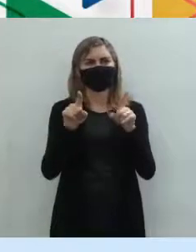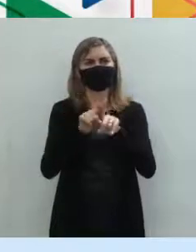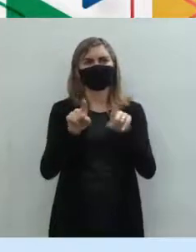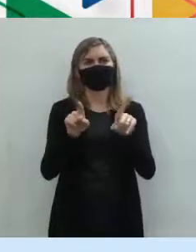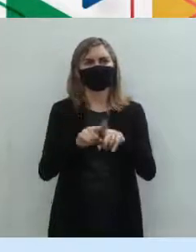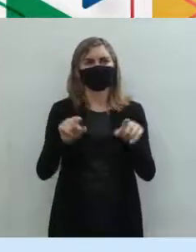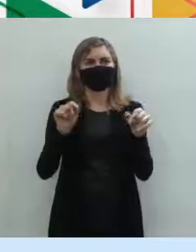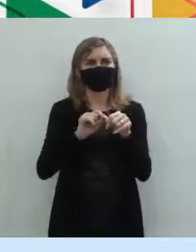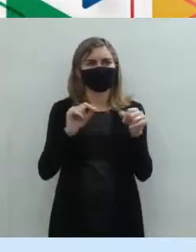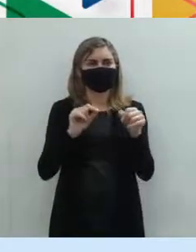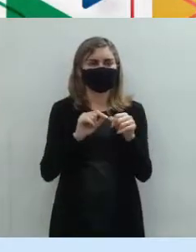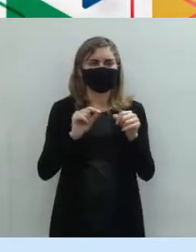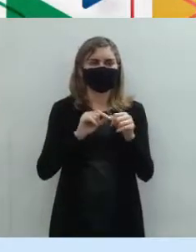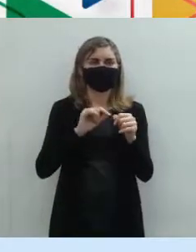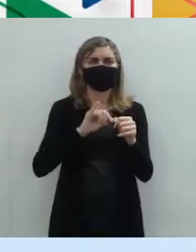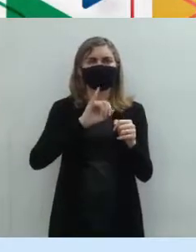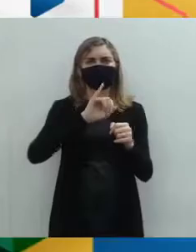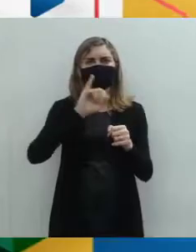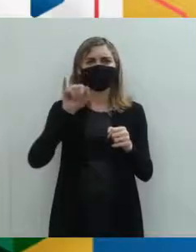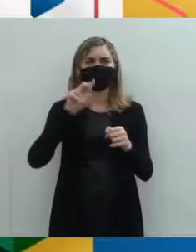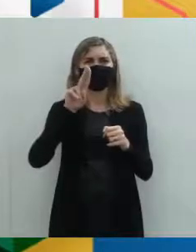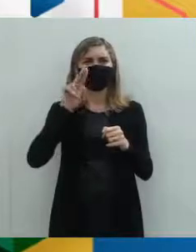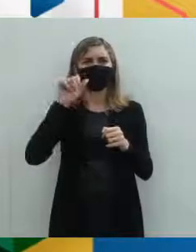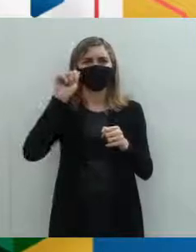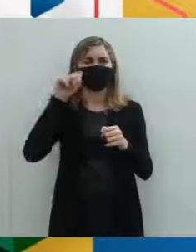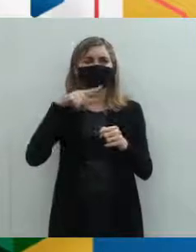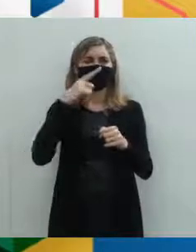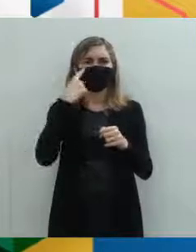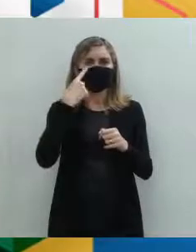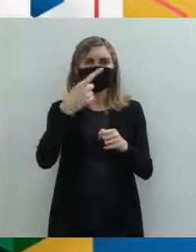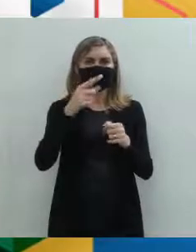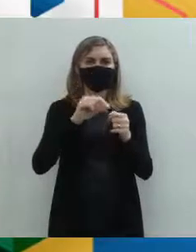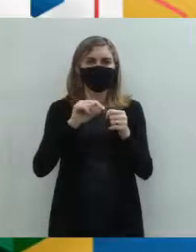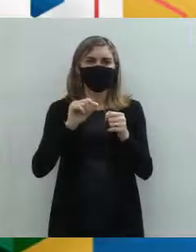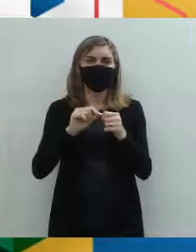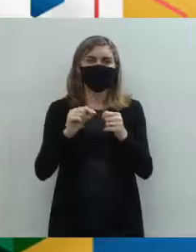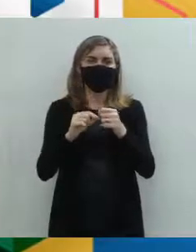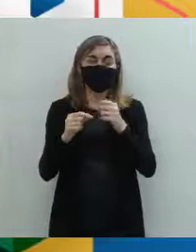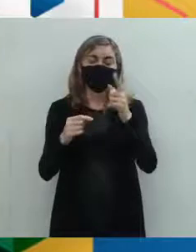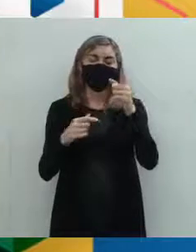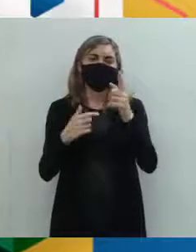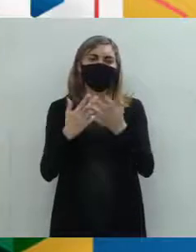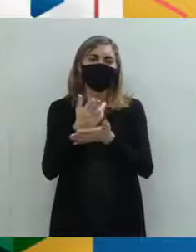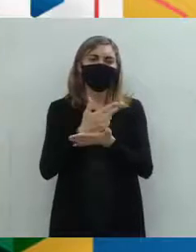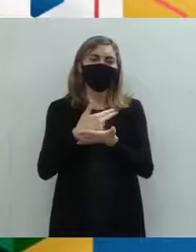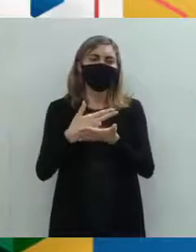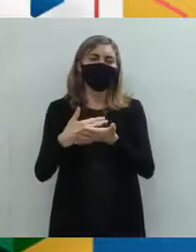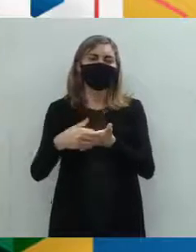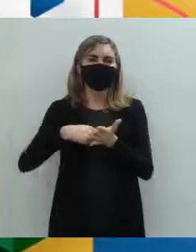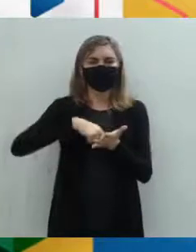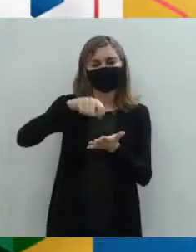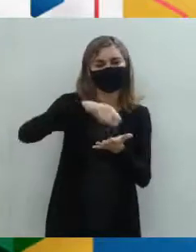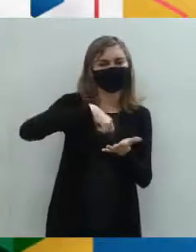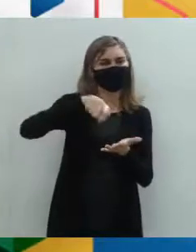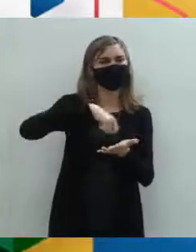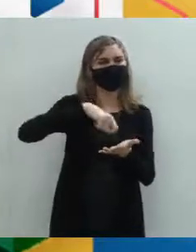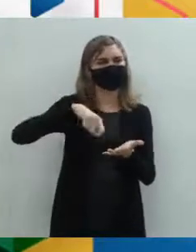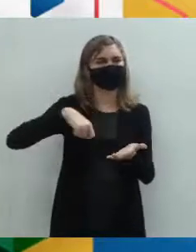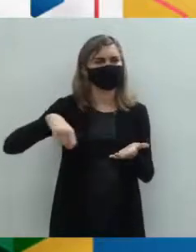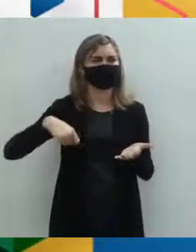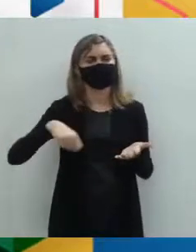de uma artista chamada Julian Beefer, né? Então ele vai fazer esse desenho aí com giz de cera, a gente chama